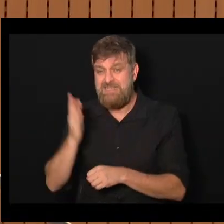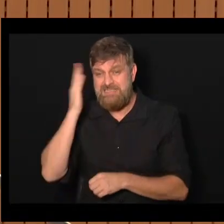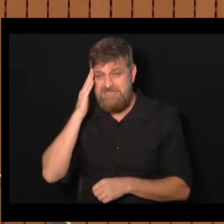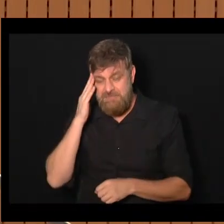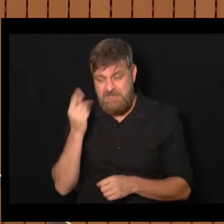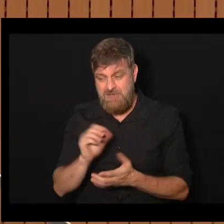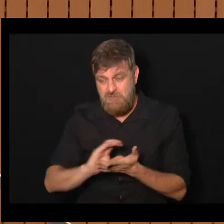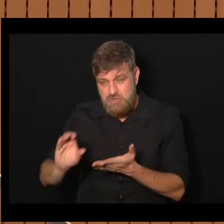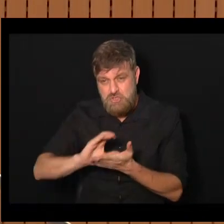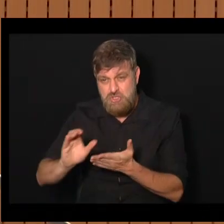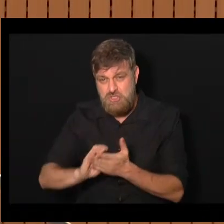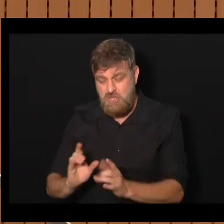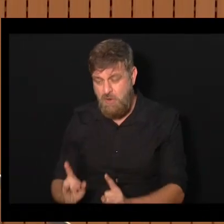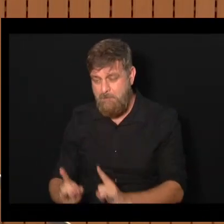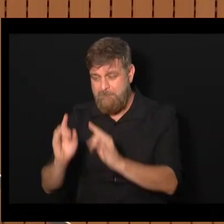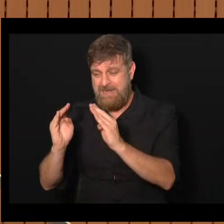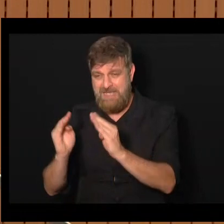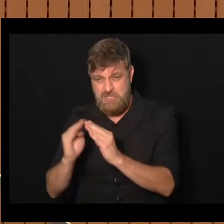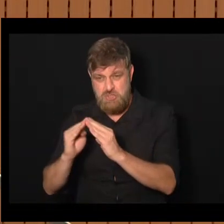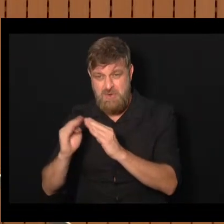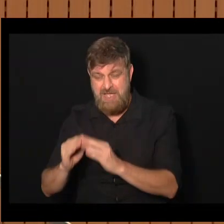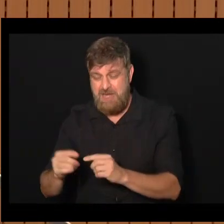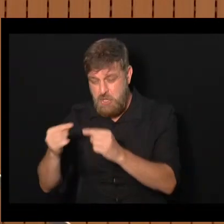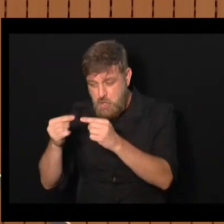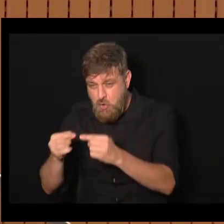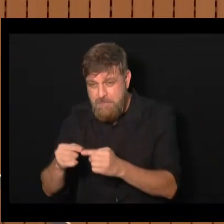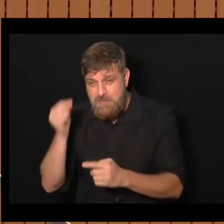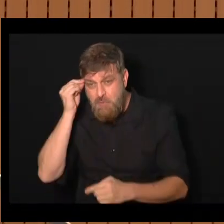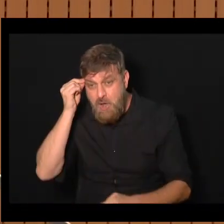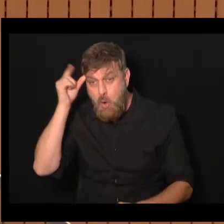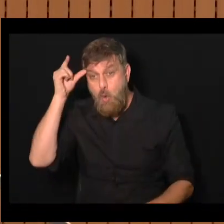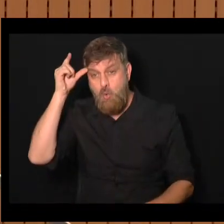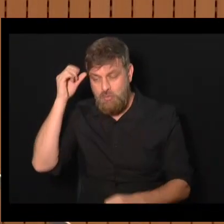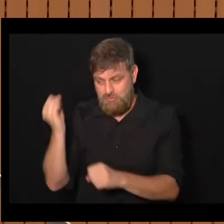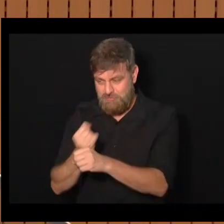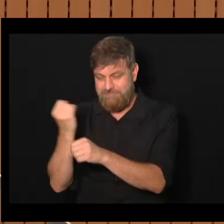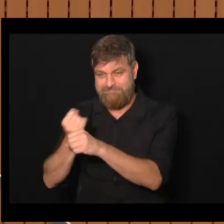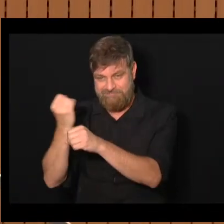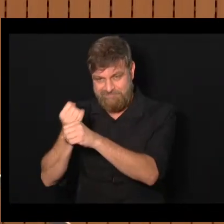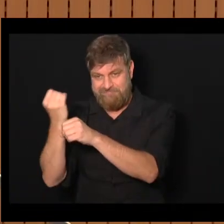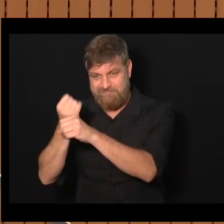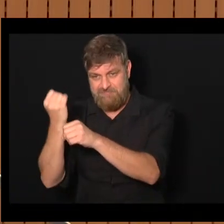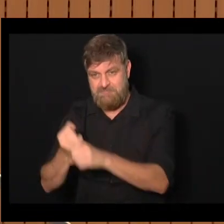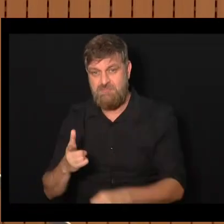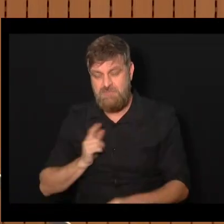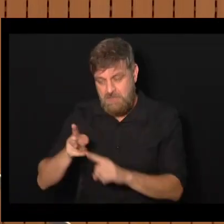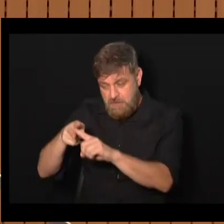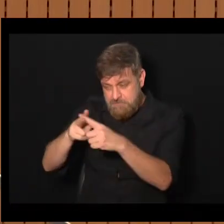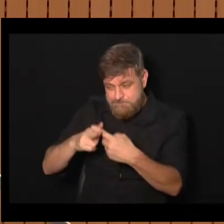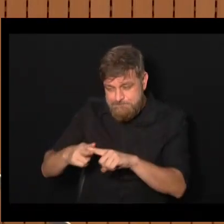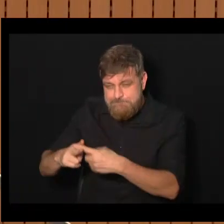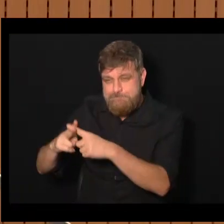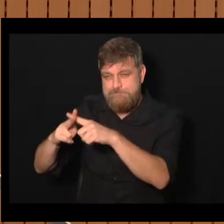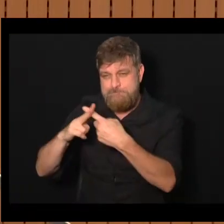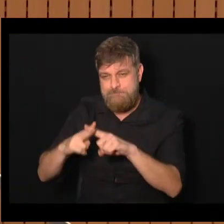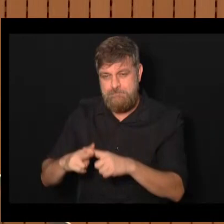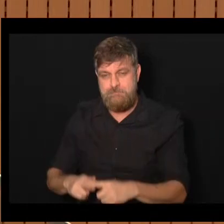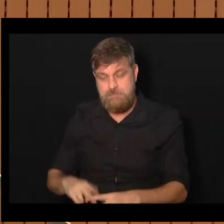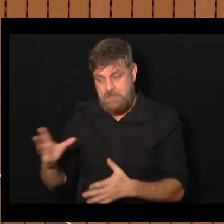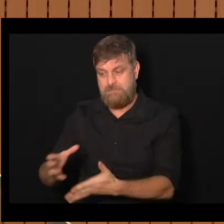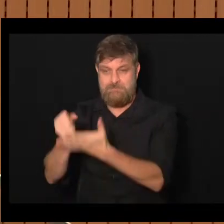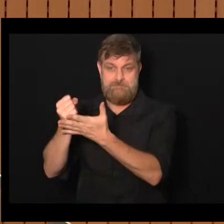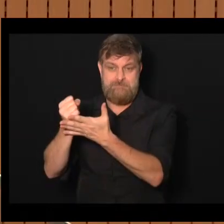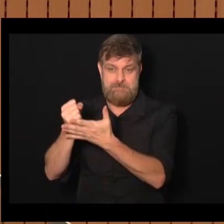dos recursos dispendidos com a aquisição do potencial construtivo na efetiva recuperação do bem tombado, sem,